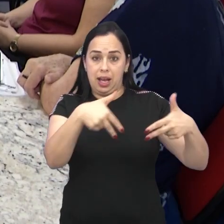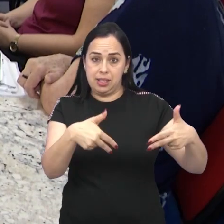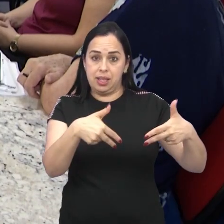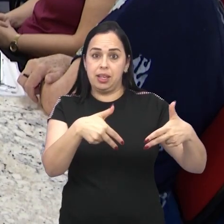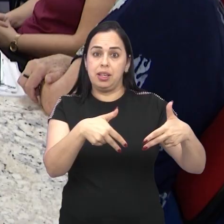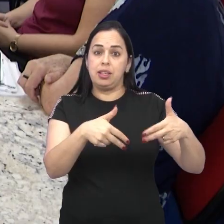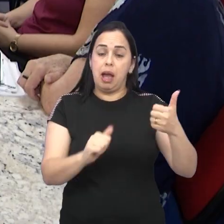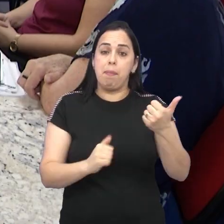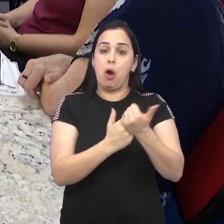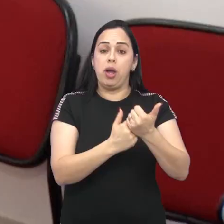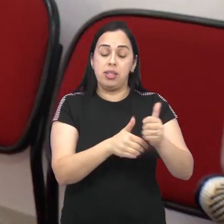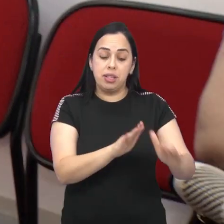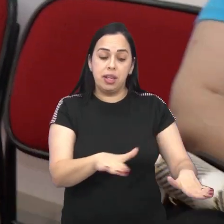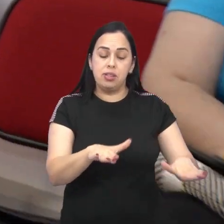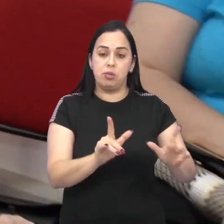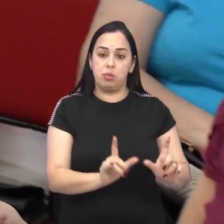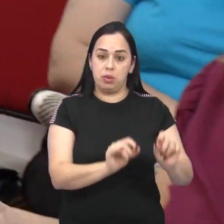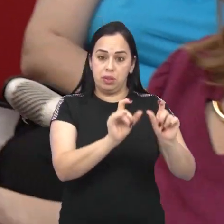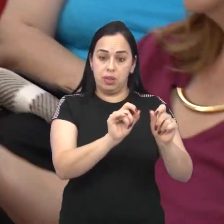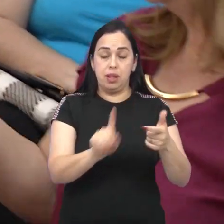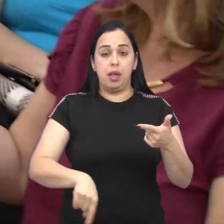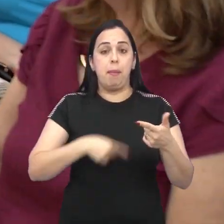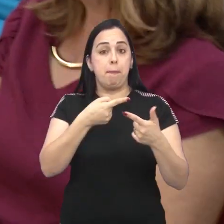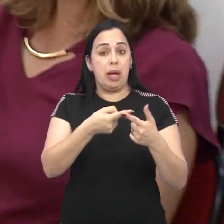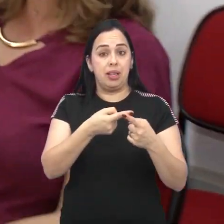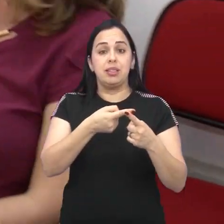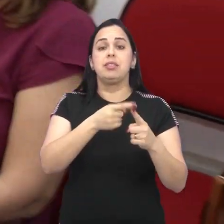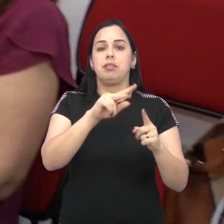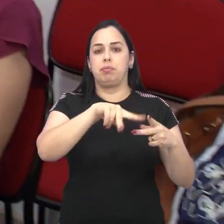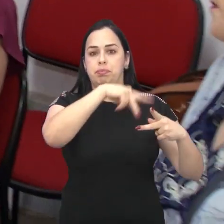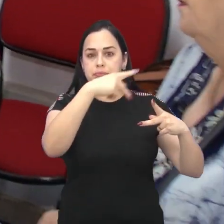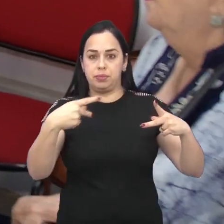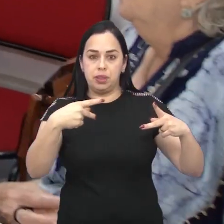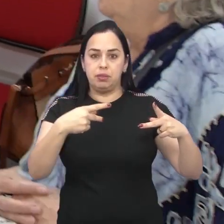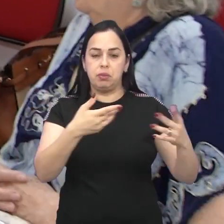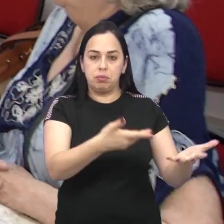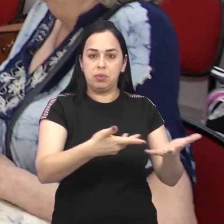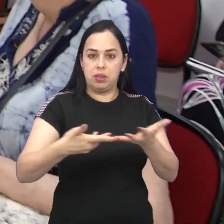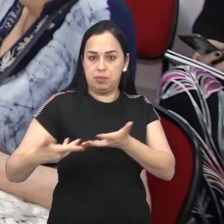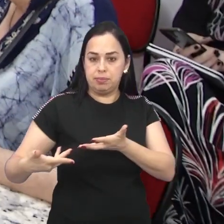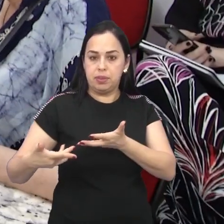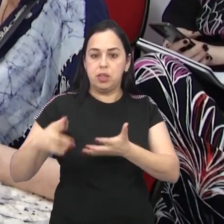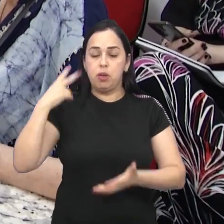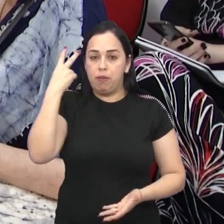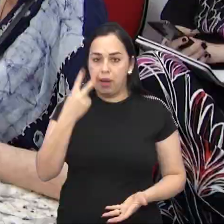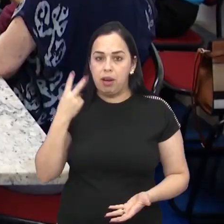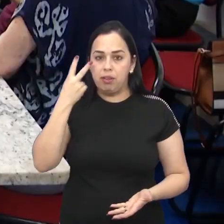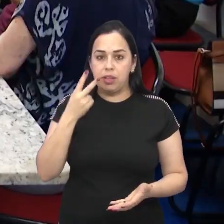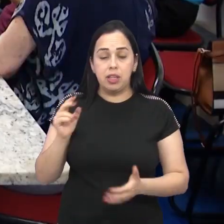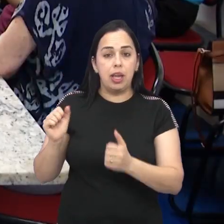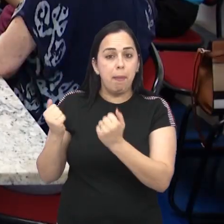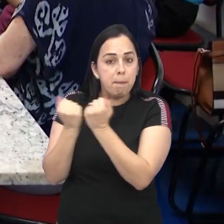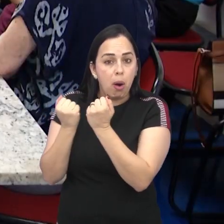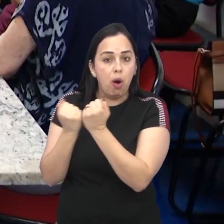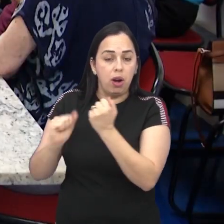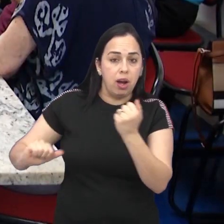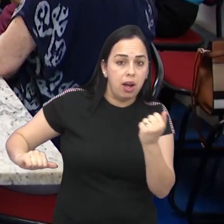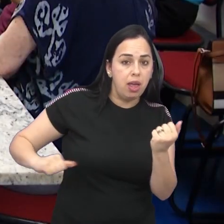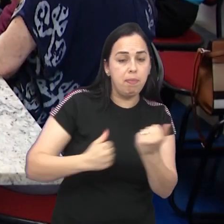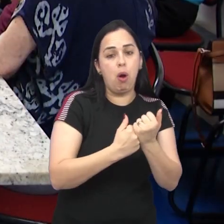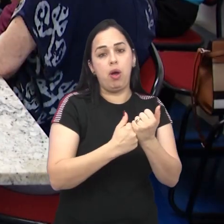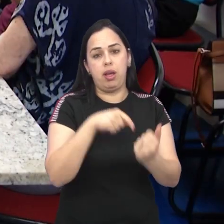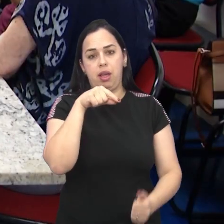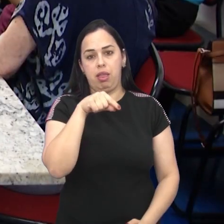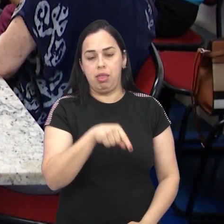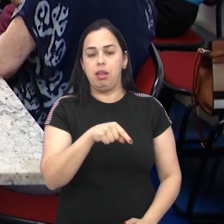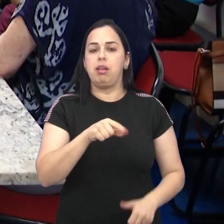Apoio à Criança com Câncer, e do Hospital Pio XII foram recebidos na Câmara Municipal por vereadores da Frente de Apoio